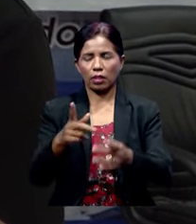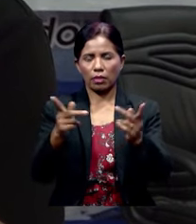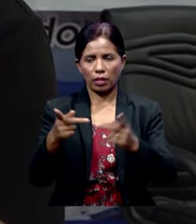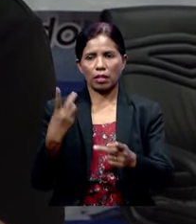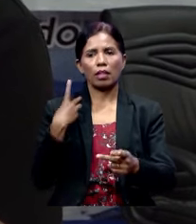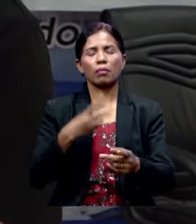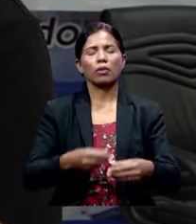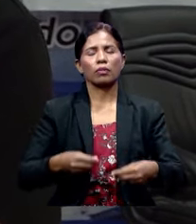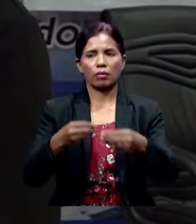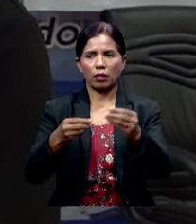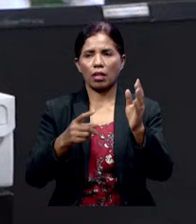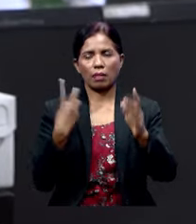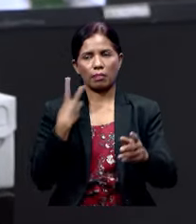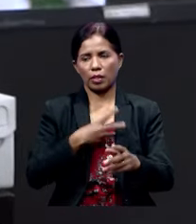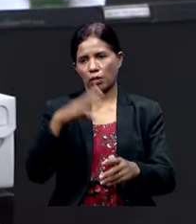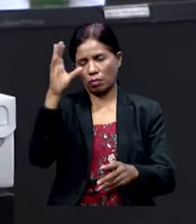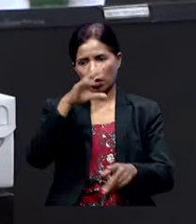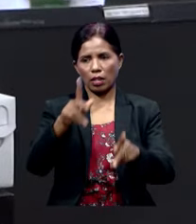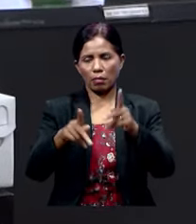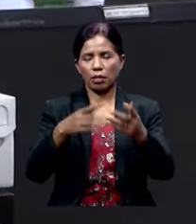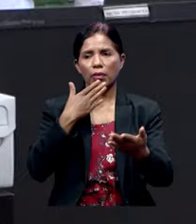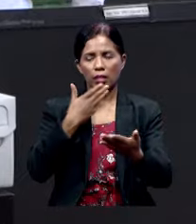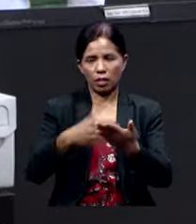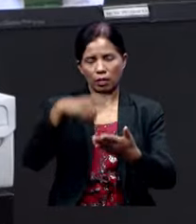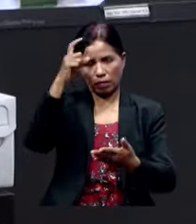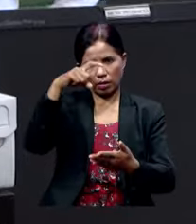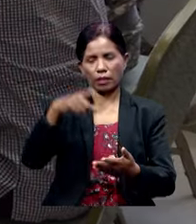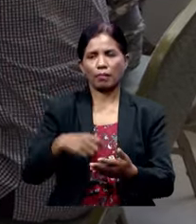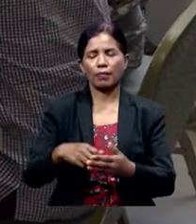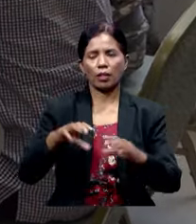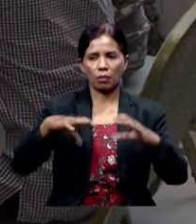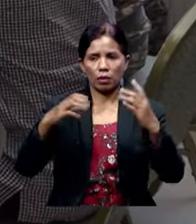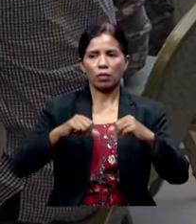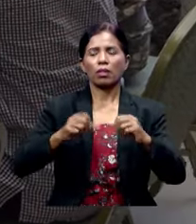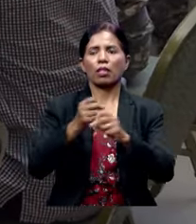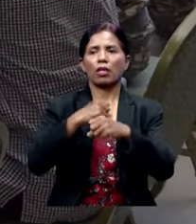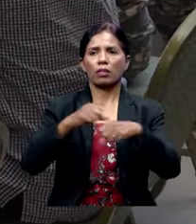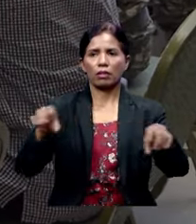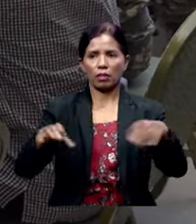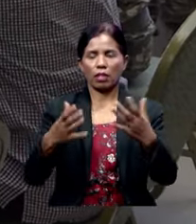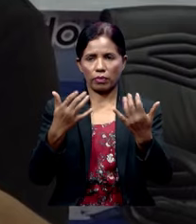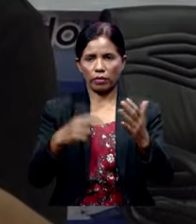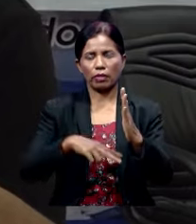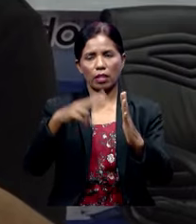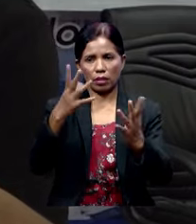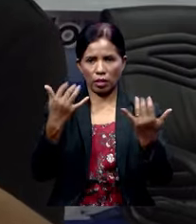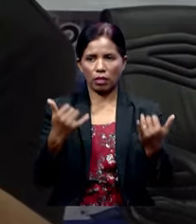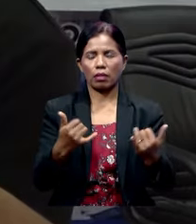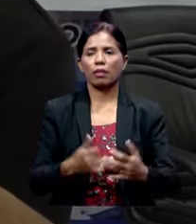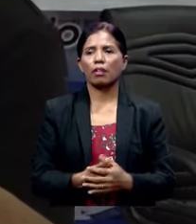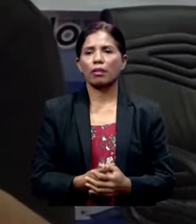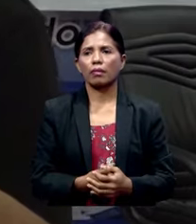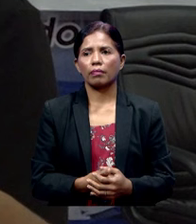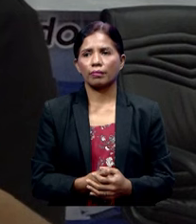fosai. Tanem ami buka ema nebe qualificado don. Comissão continua halau ni serviço, mai be iha fase da agora ne, fase nebe maka